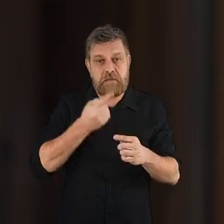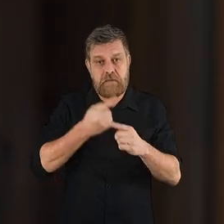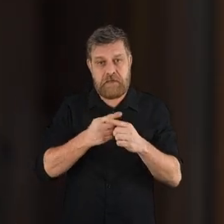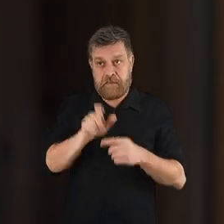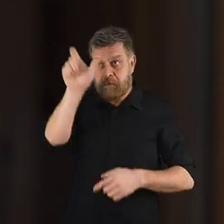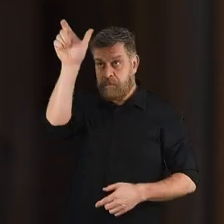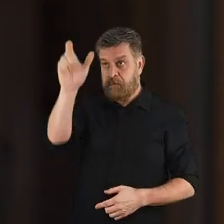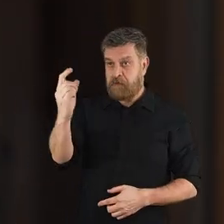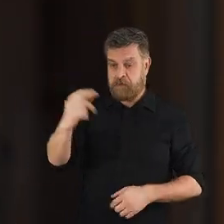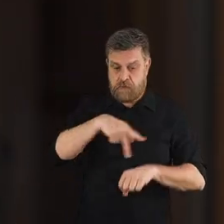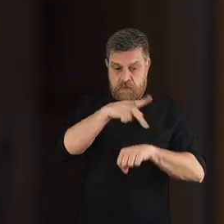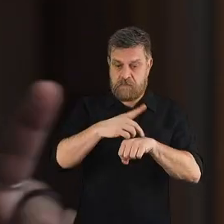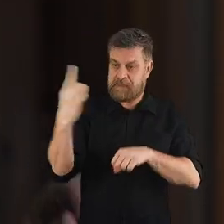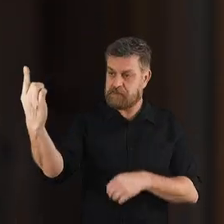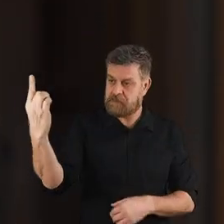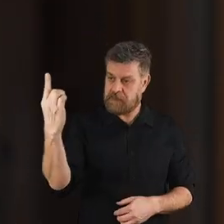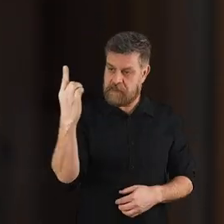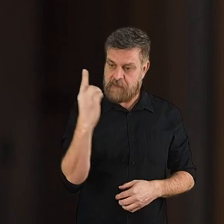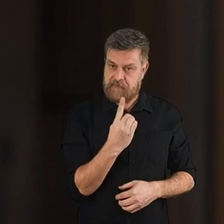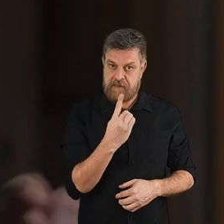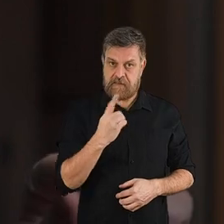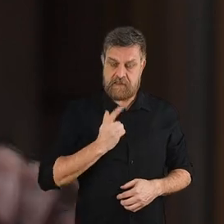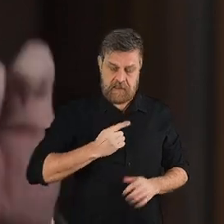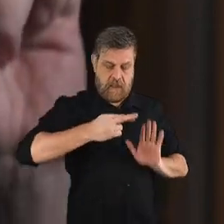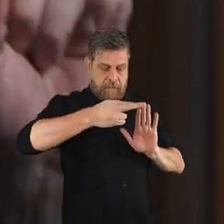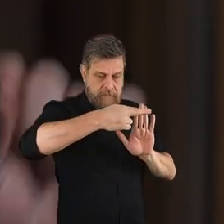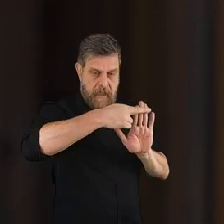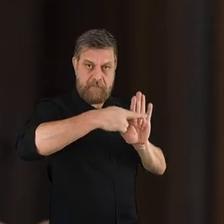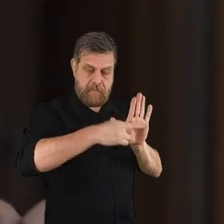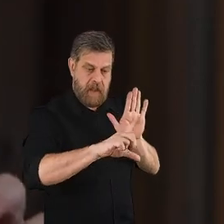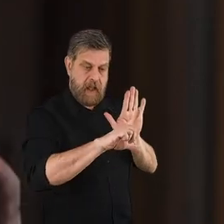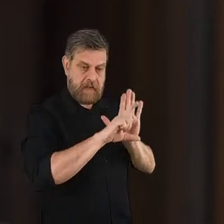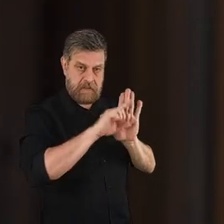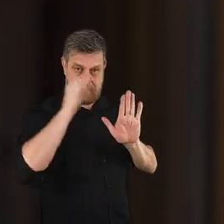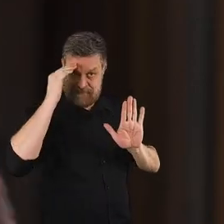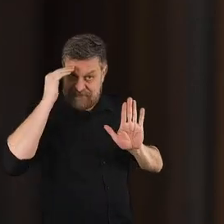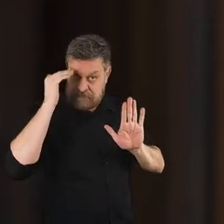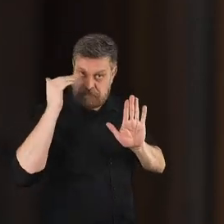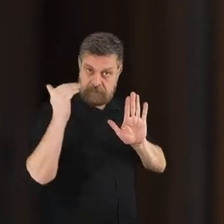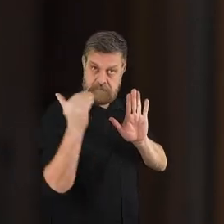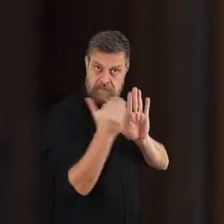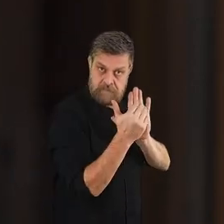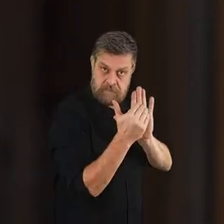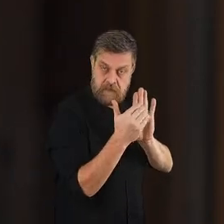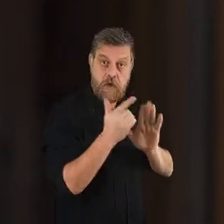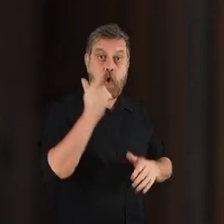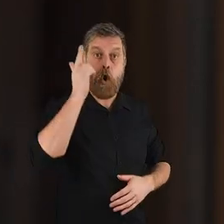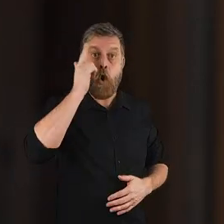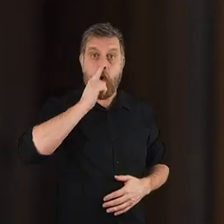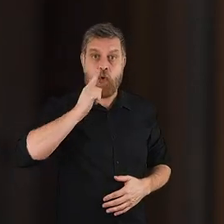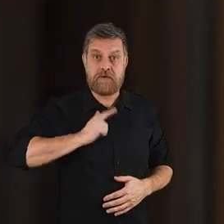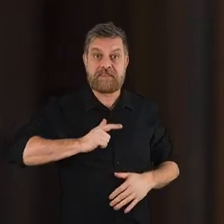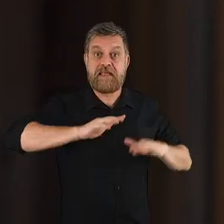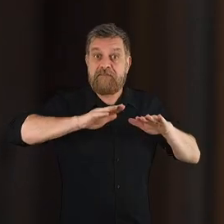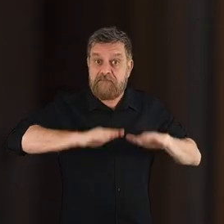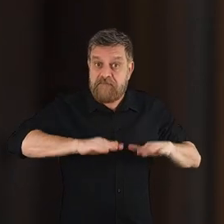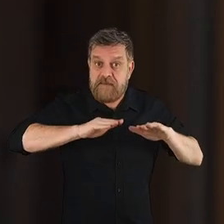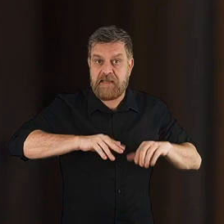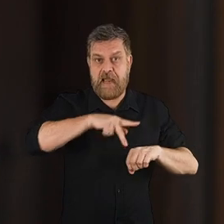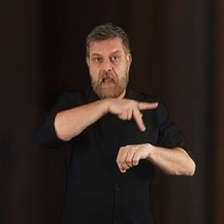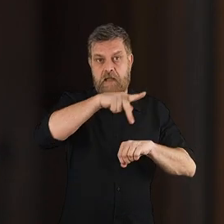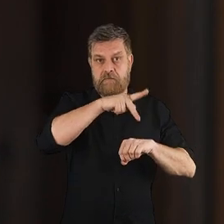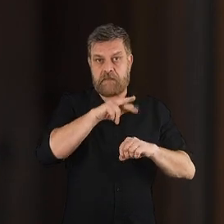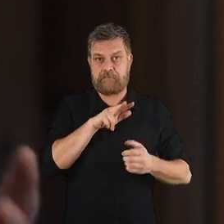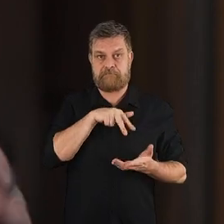pessoa, ao chegar no país e cumprir os requisitos legais para a regularização de sua estada,